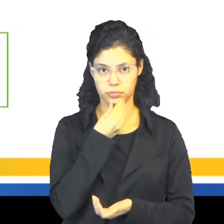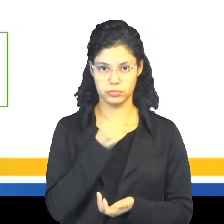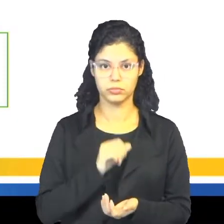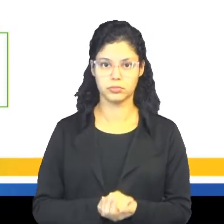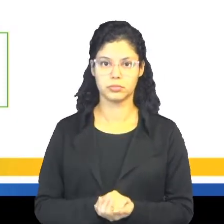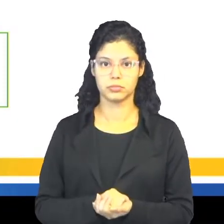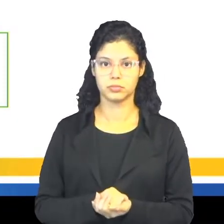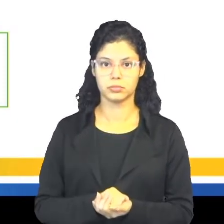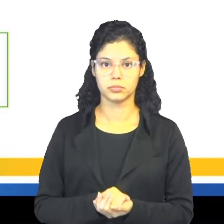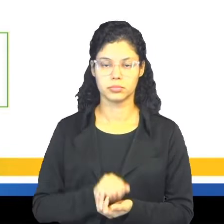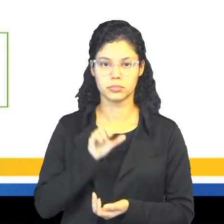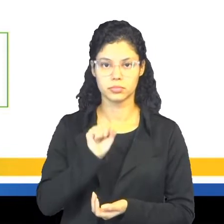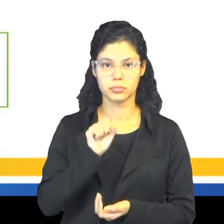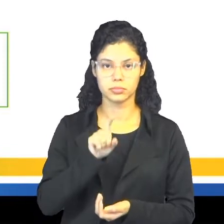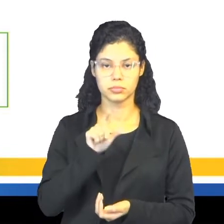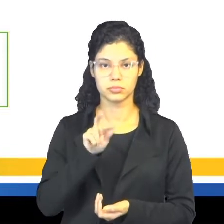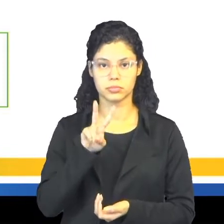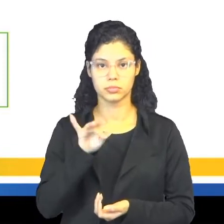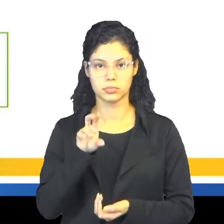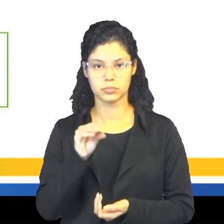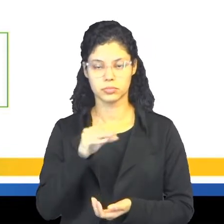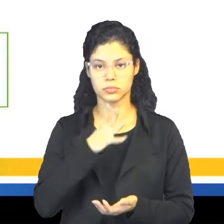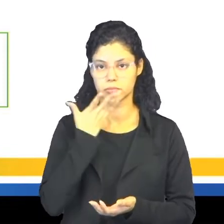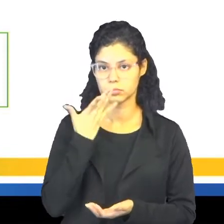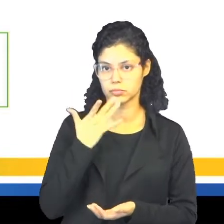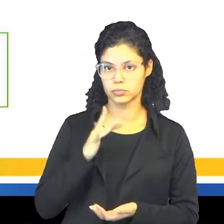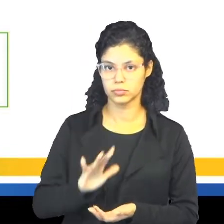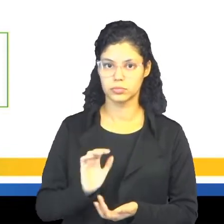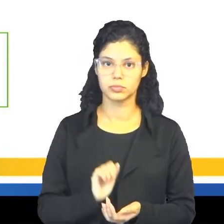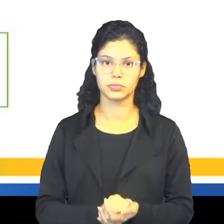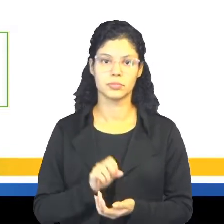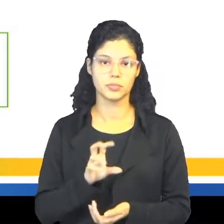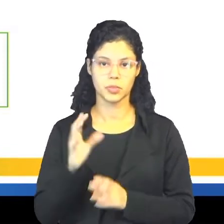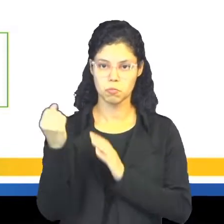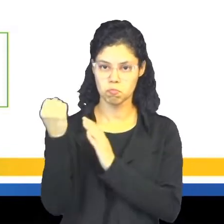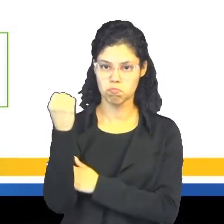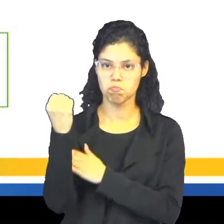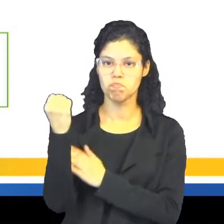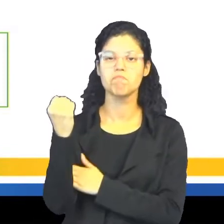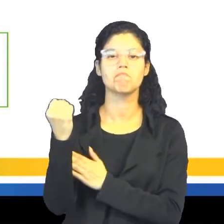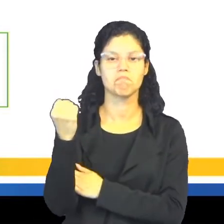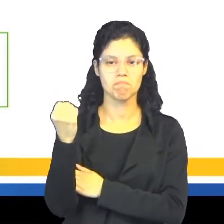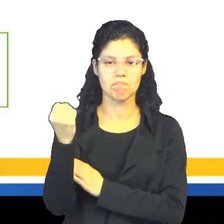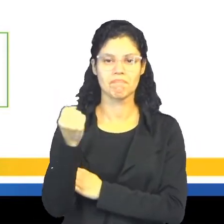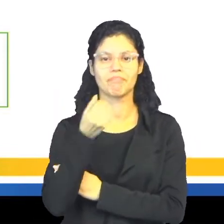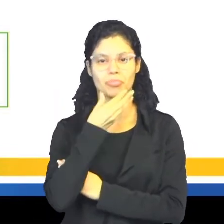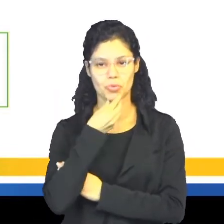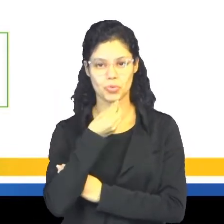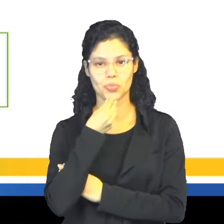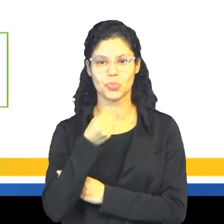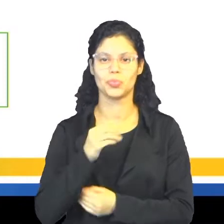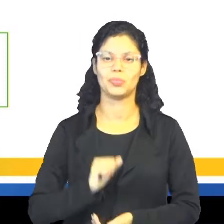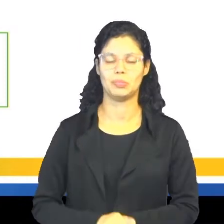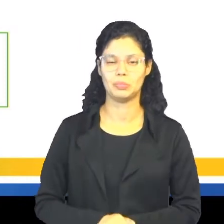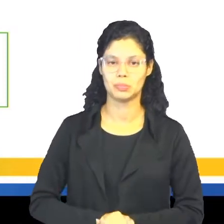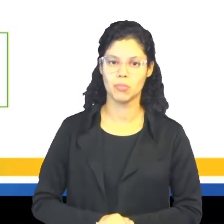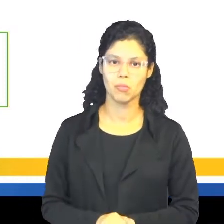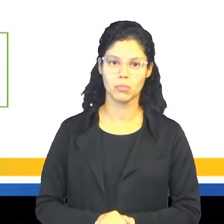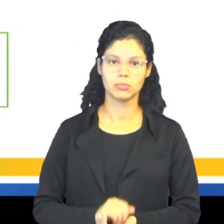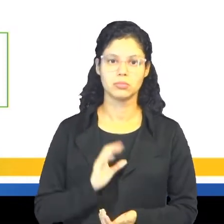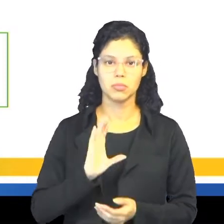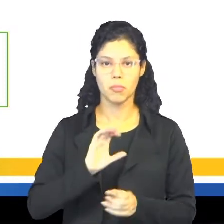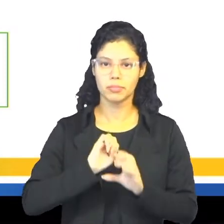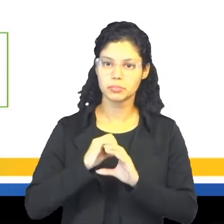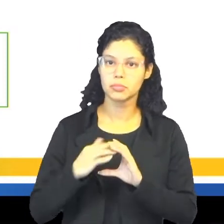valente salvou a criança Qual é o adjetivo Olha só Valente quem é valente o homem o homem é valente é